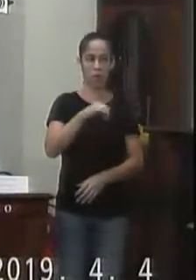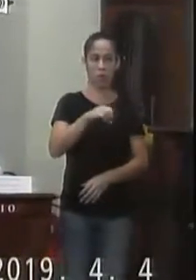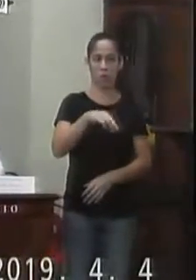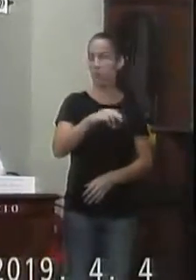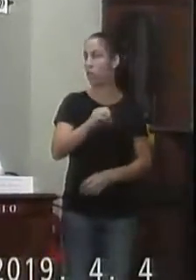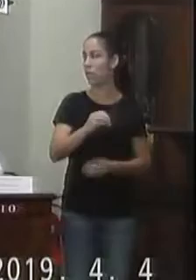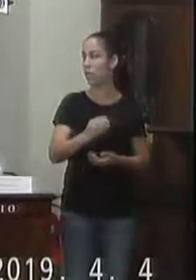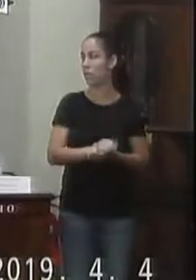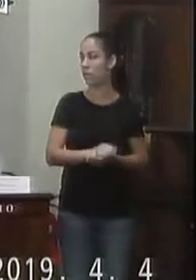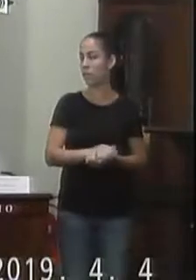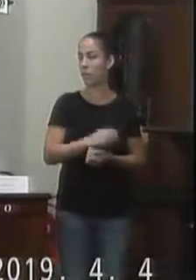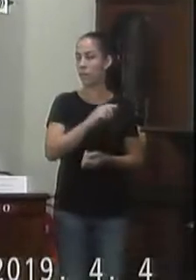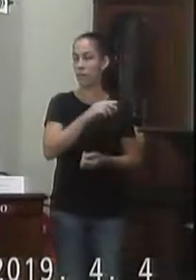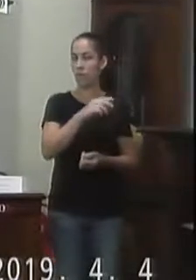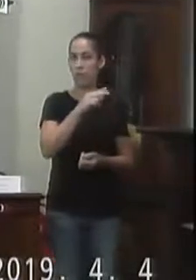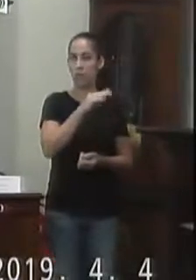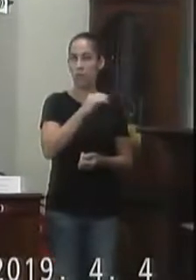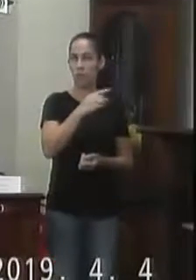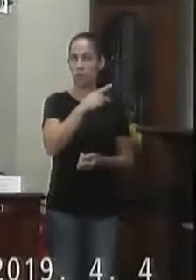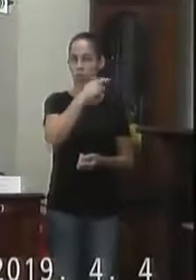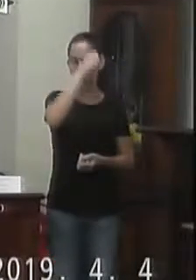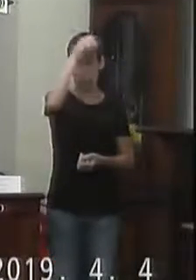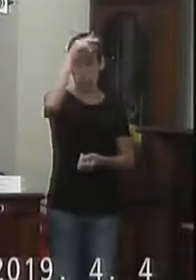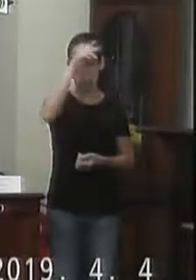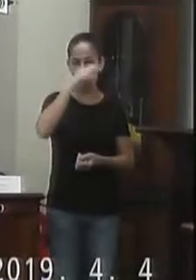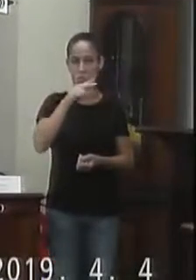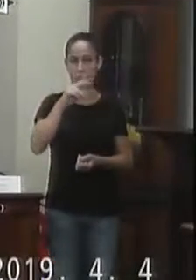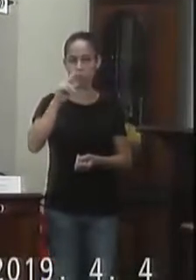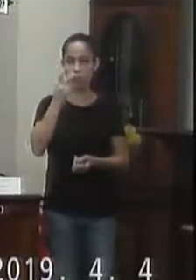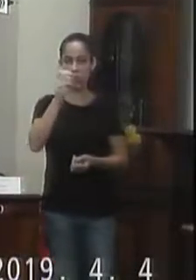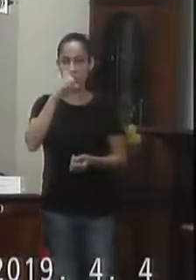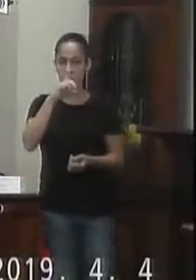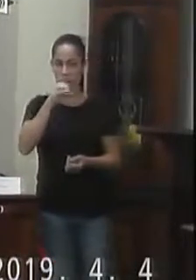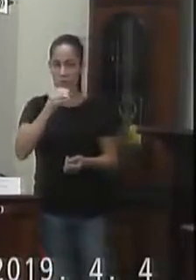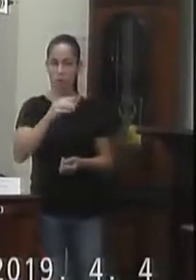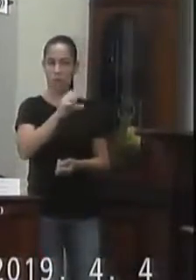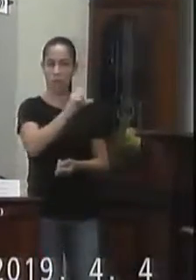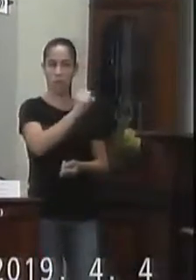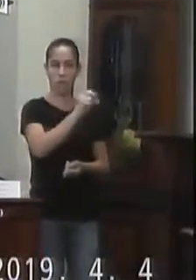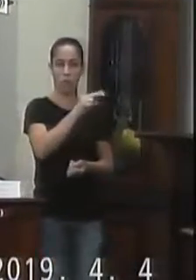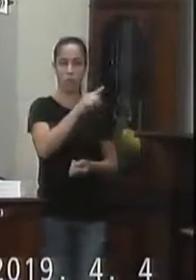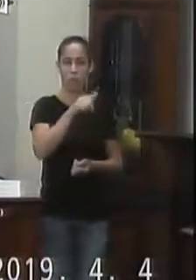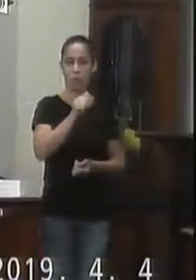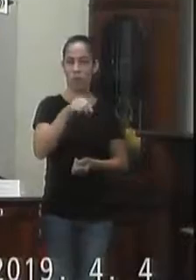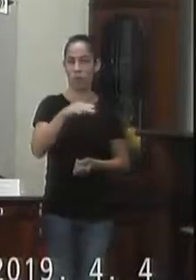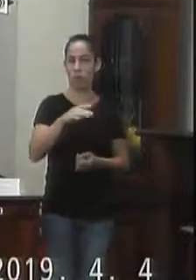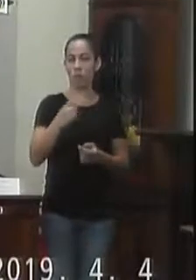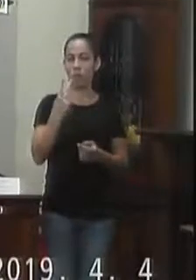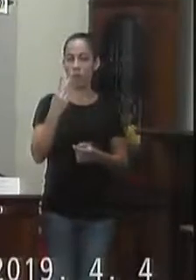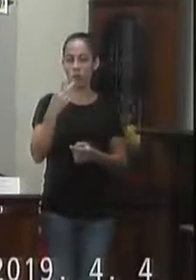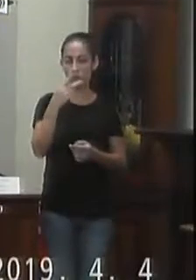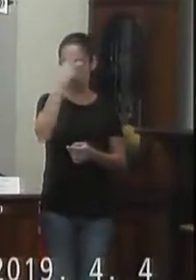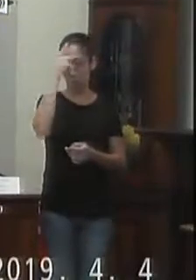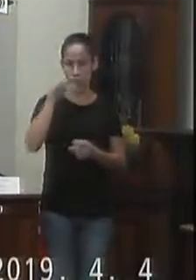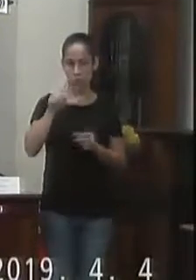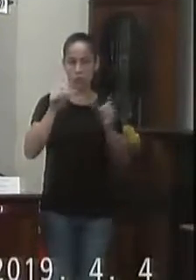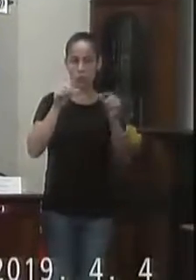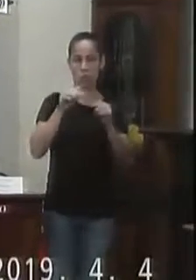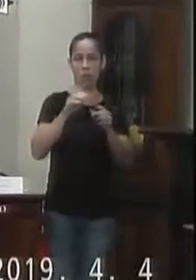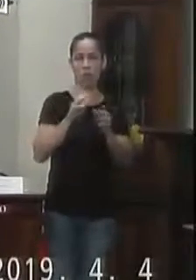Suzano vem convidar o nome de 2 conselheiros para compor o Conselho de Turismo de Valença, conforme a